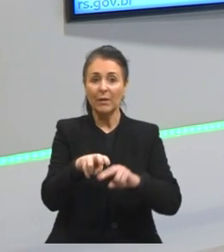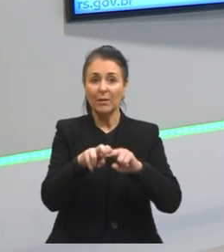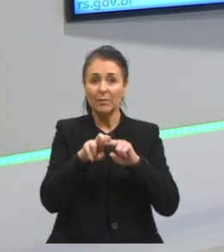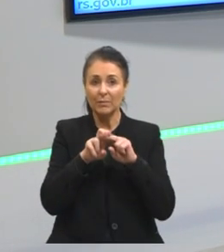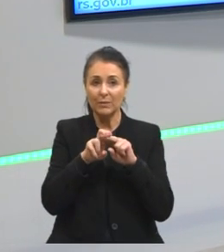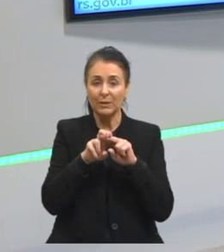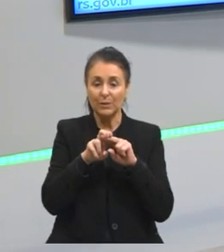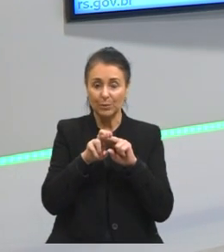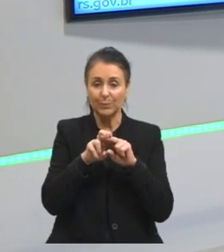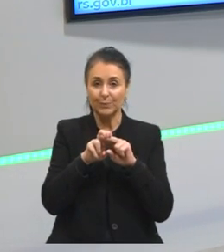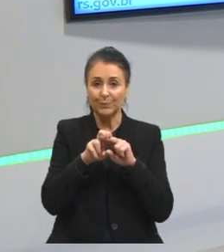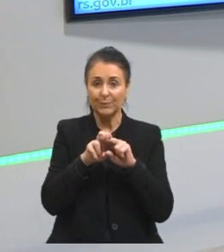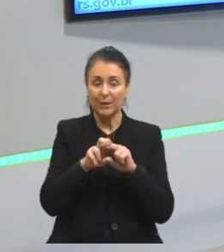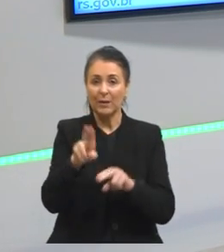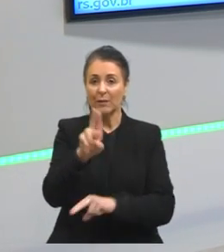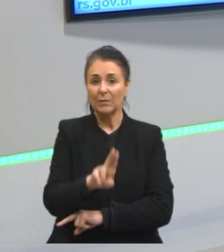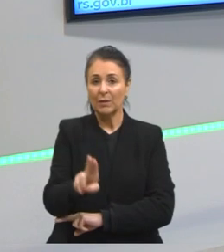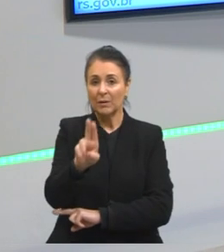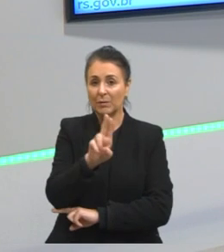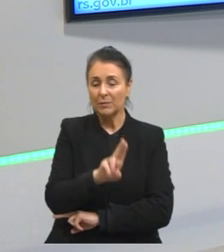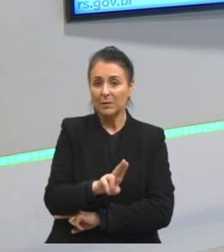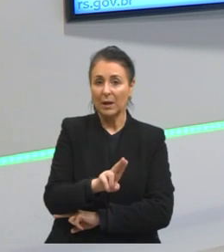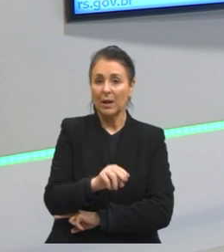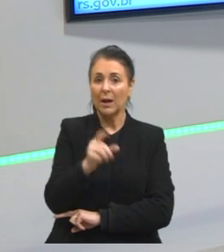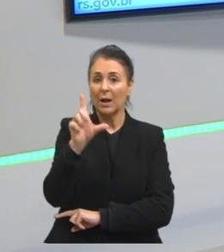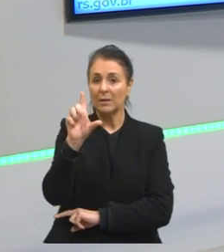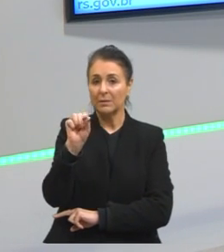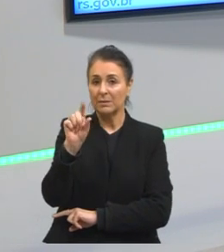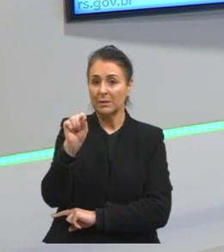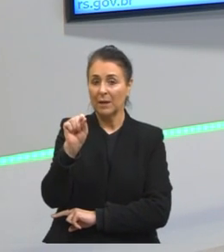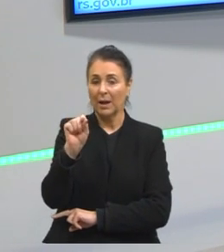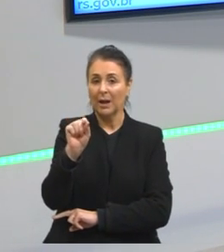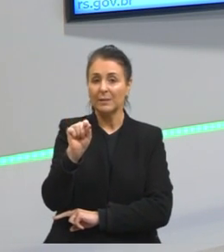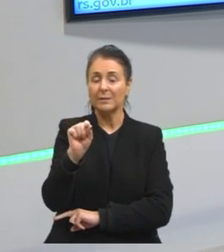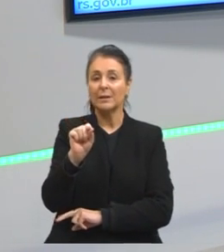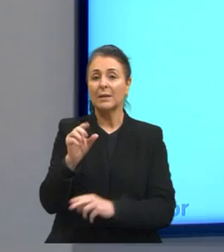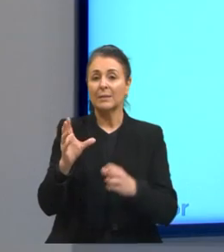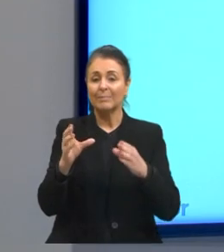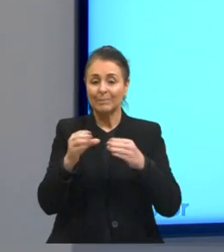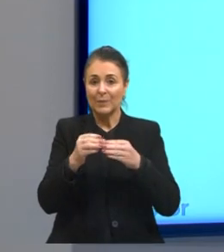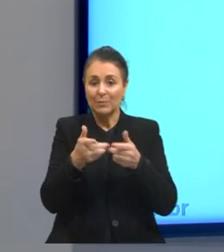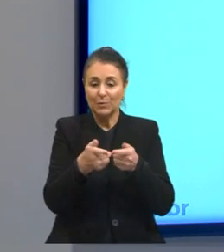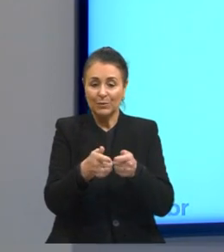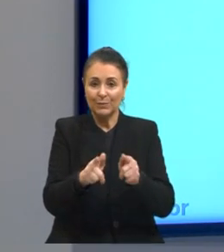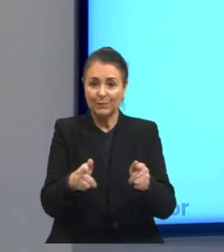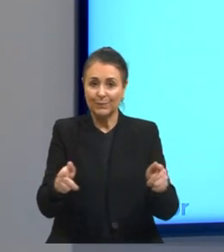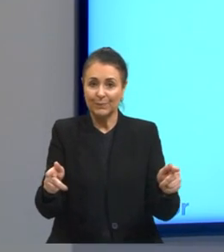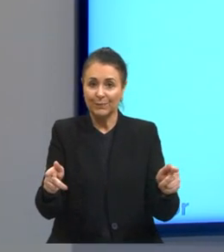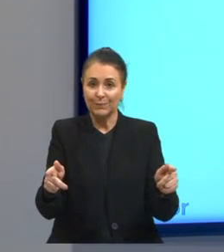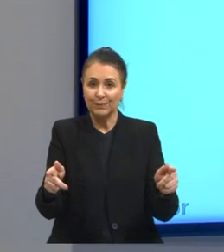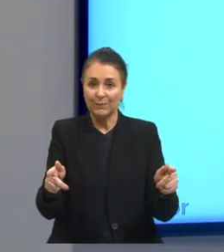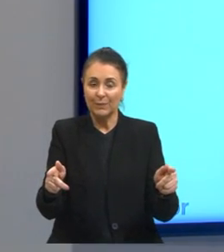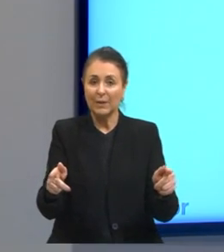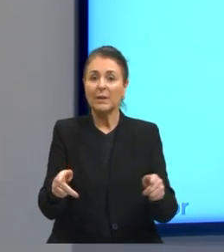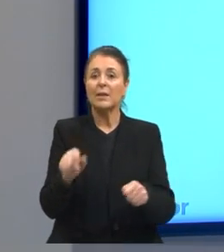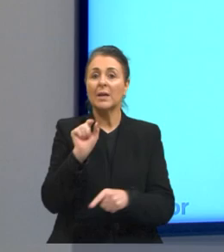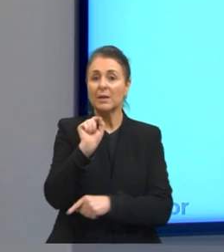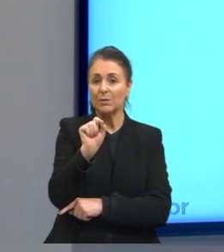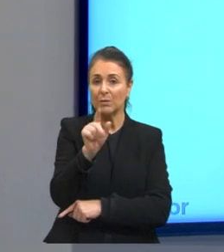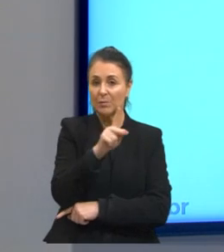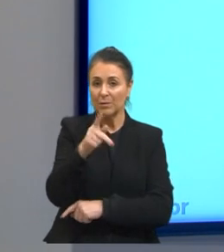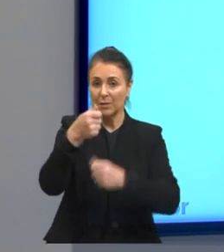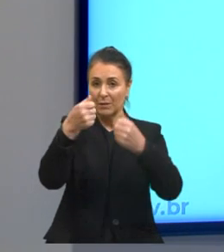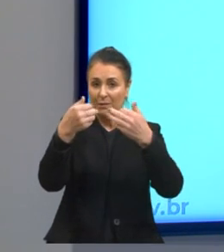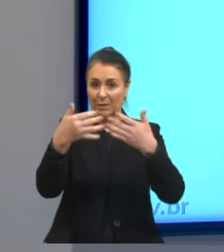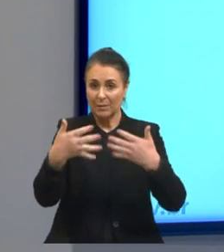vai recorrer, então, às nossas dez classes gramaticais. E é sobre elas que a gente vai falar a partir de agora.